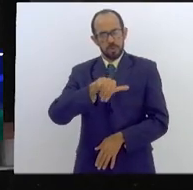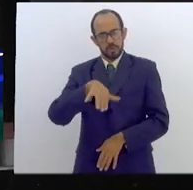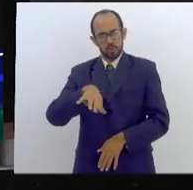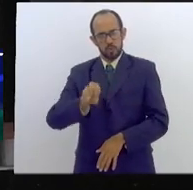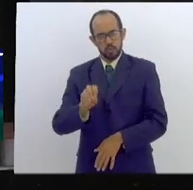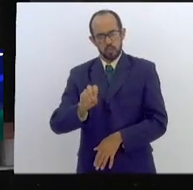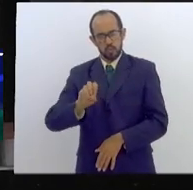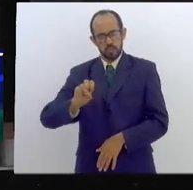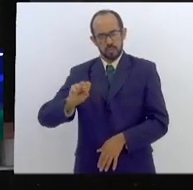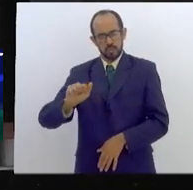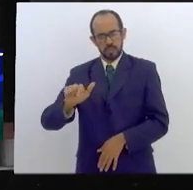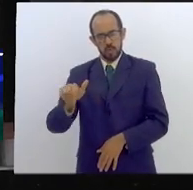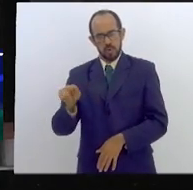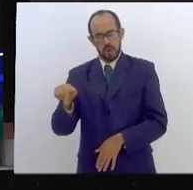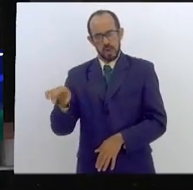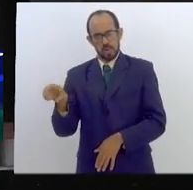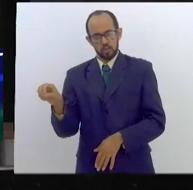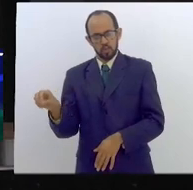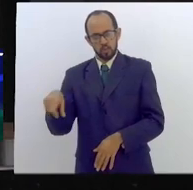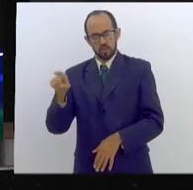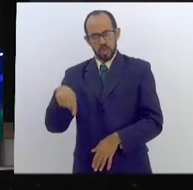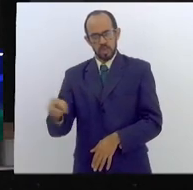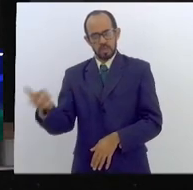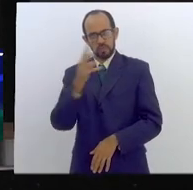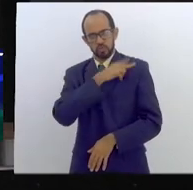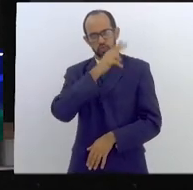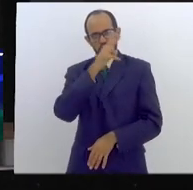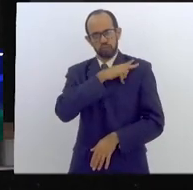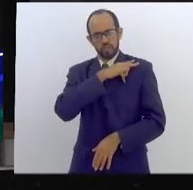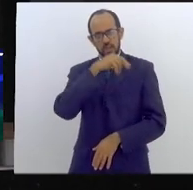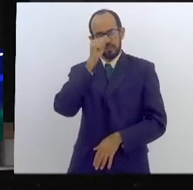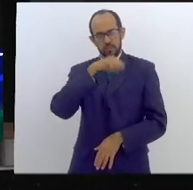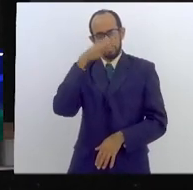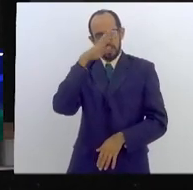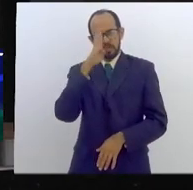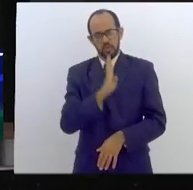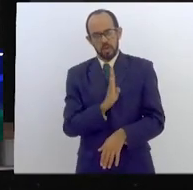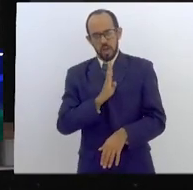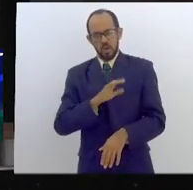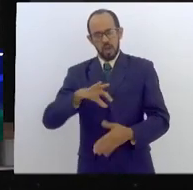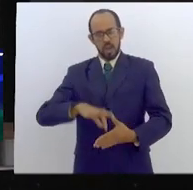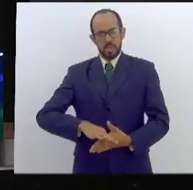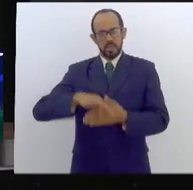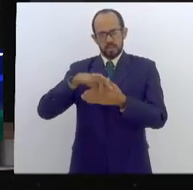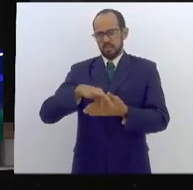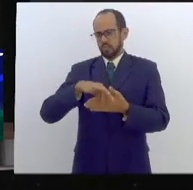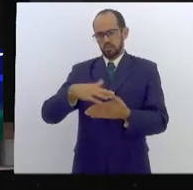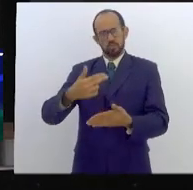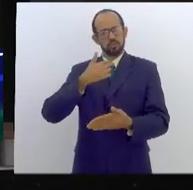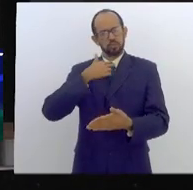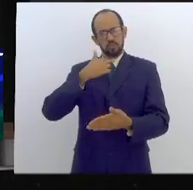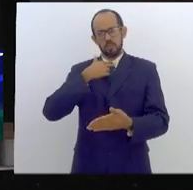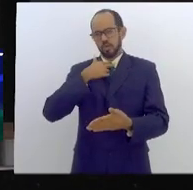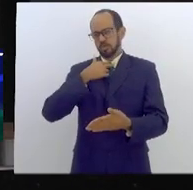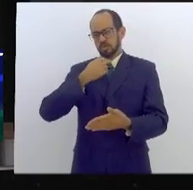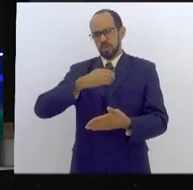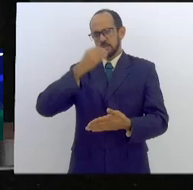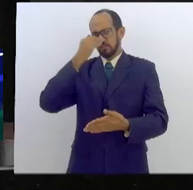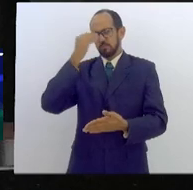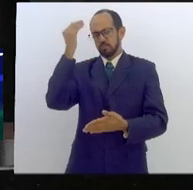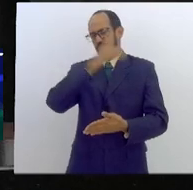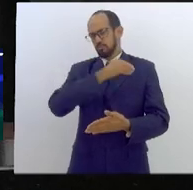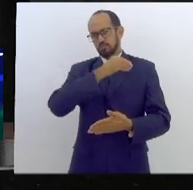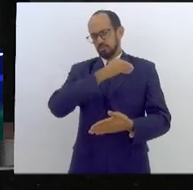nacional, a liderança incontestável, influenciada por suas similares